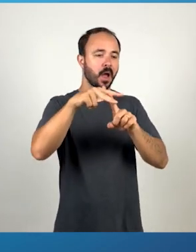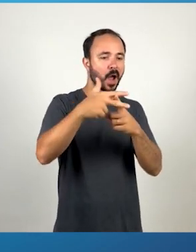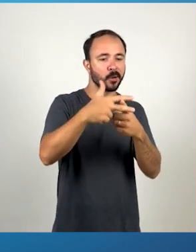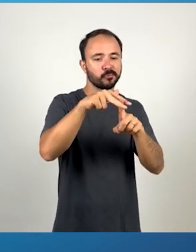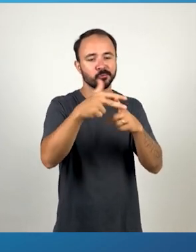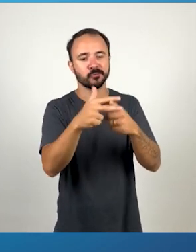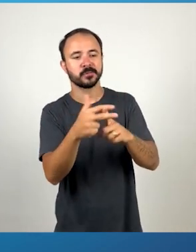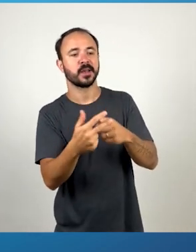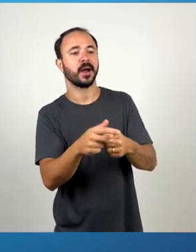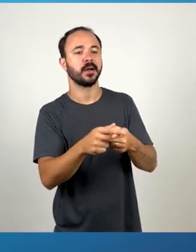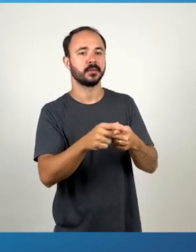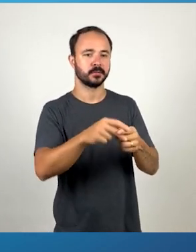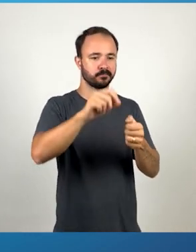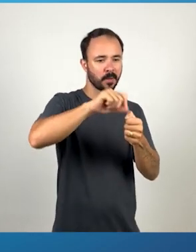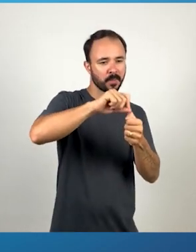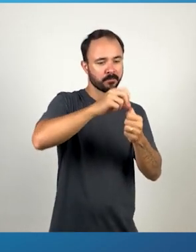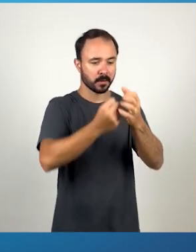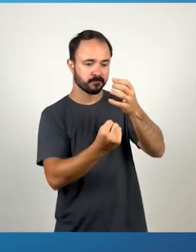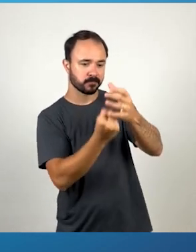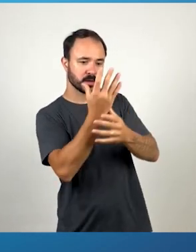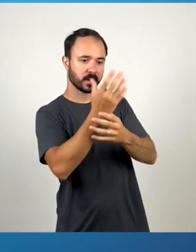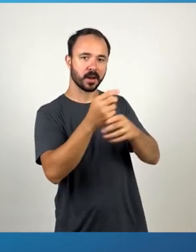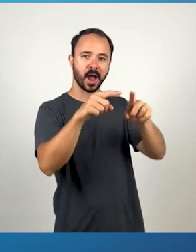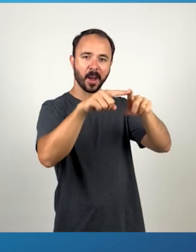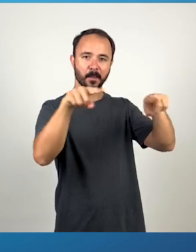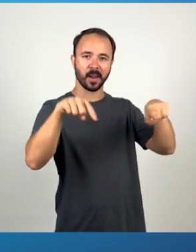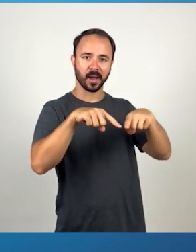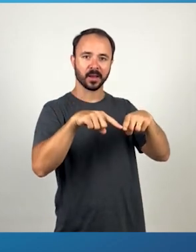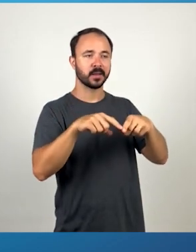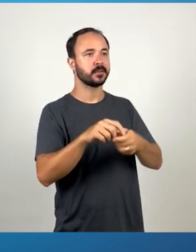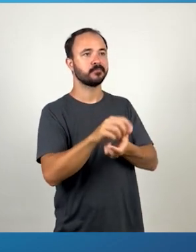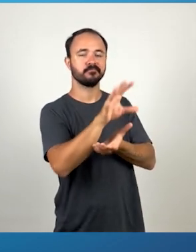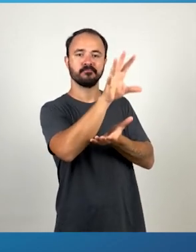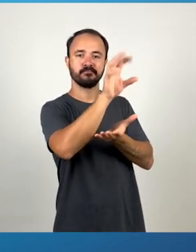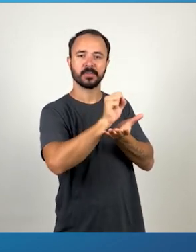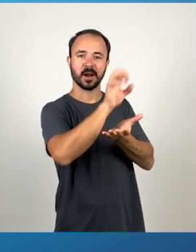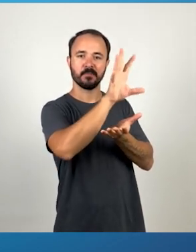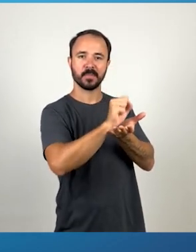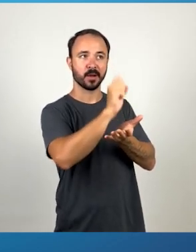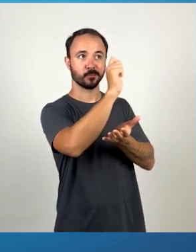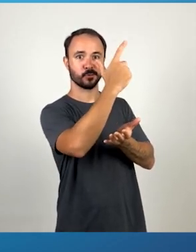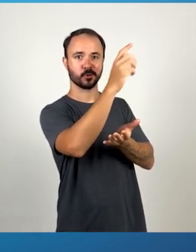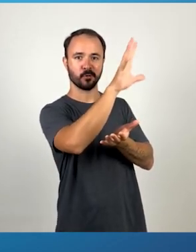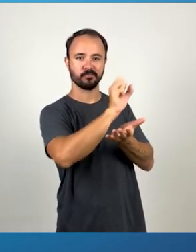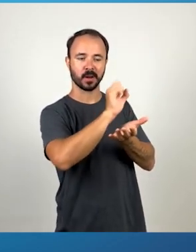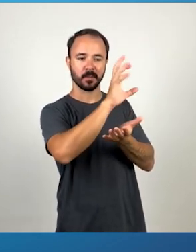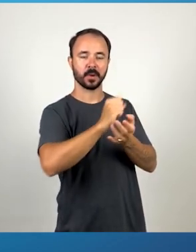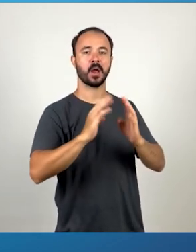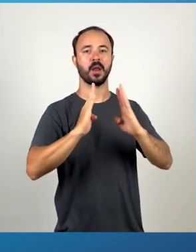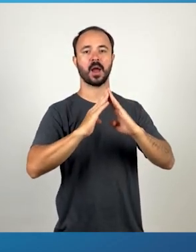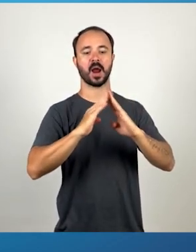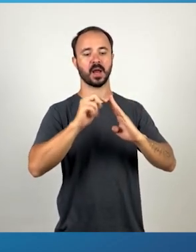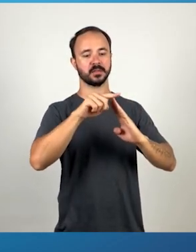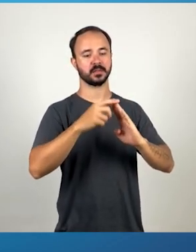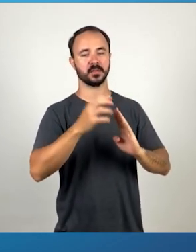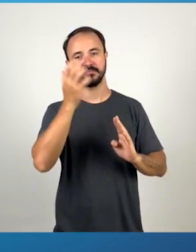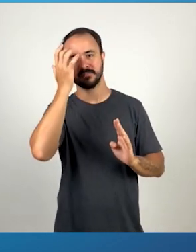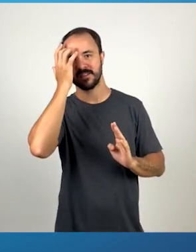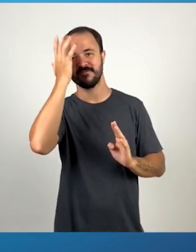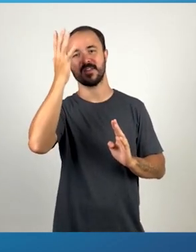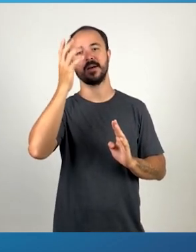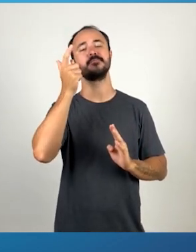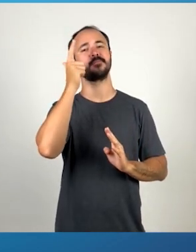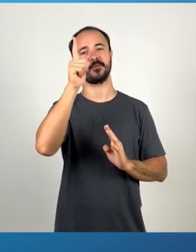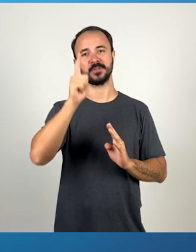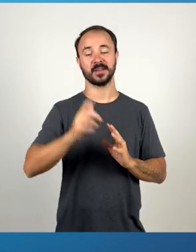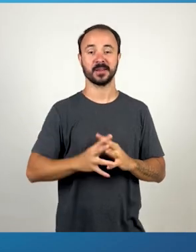de empresas já utilizam esse tipo de energia, aí podendo ser instalado facilmente no telhado aí dessas casas ou mesmo dessas empresas, o